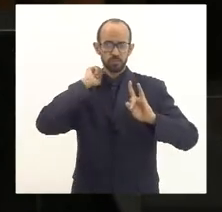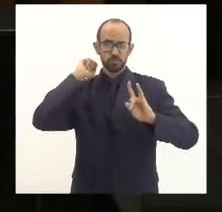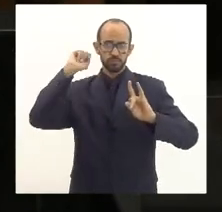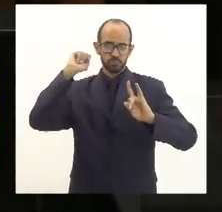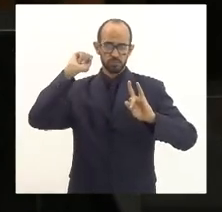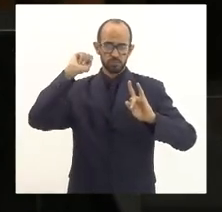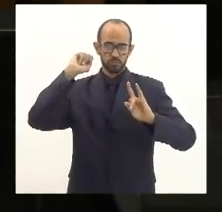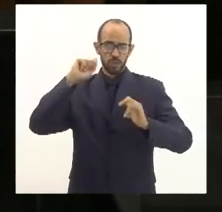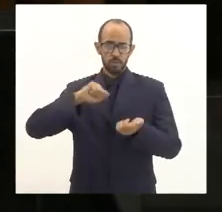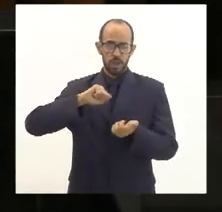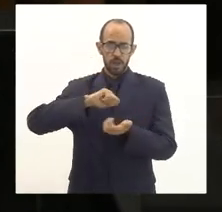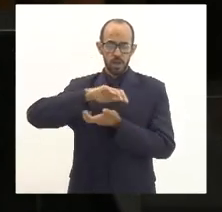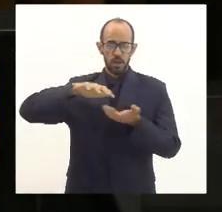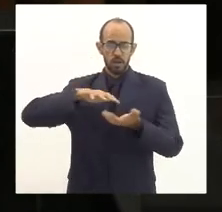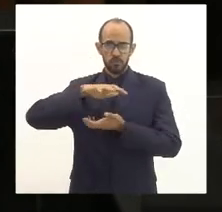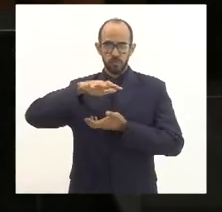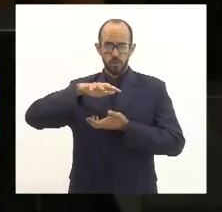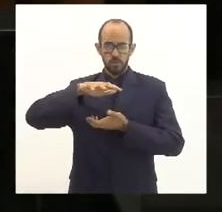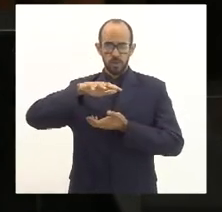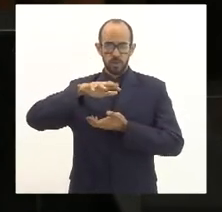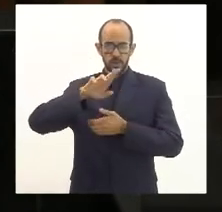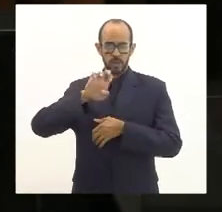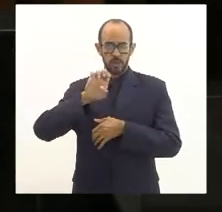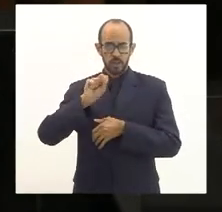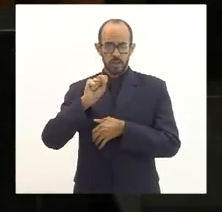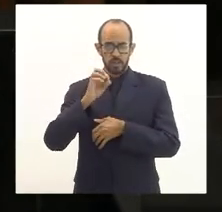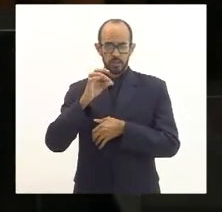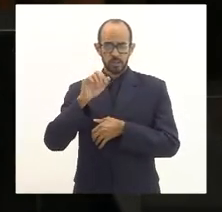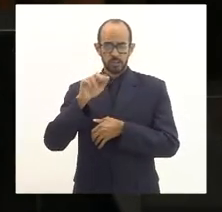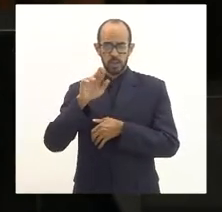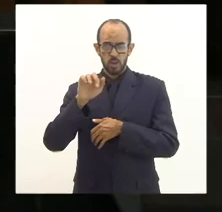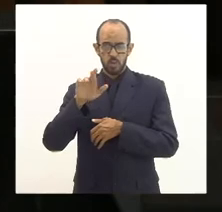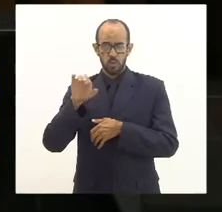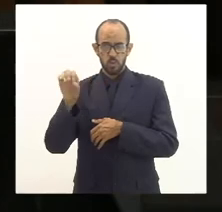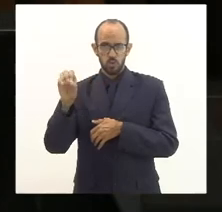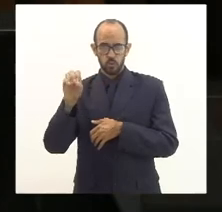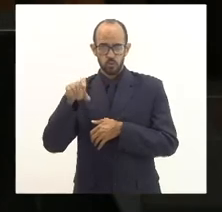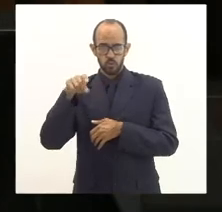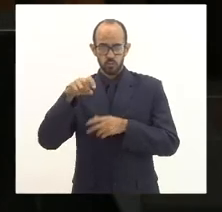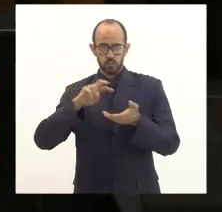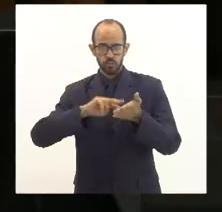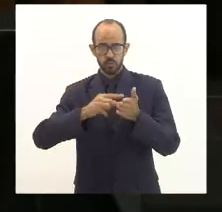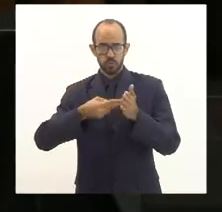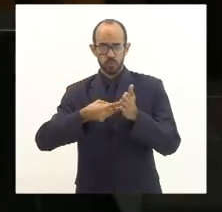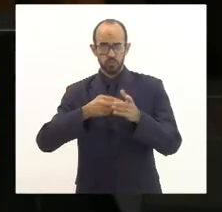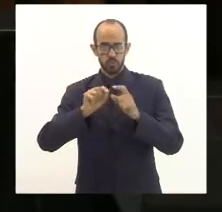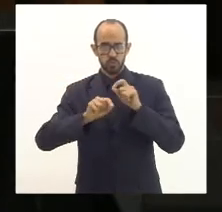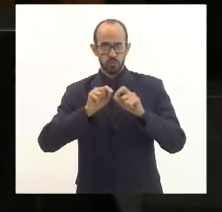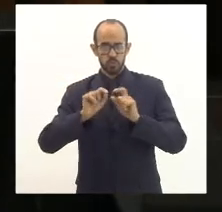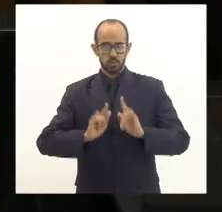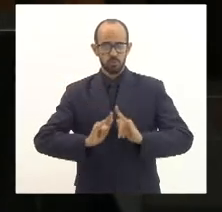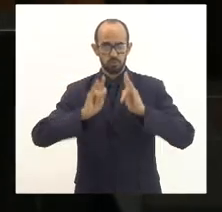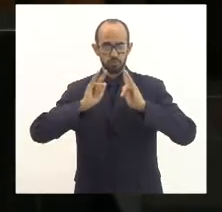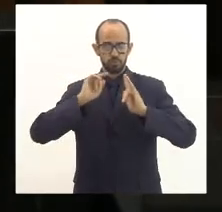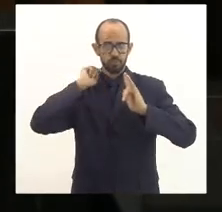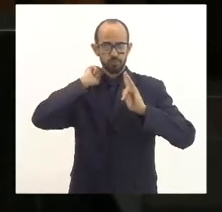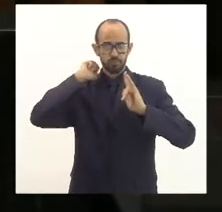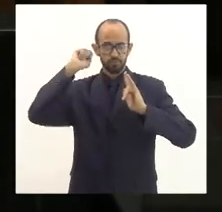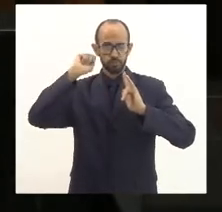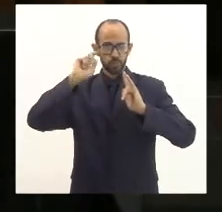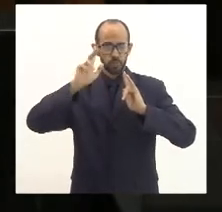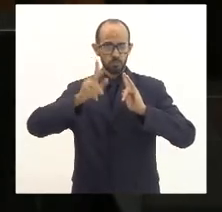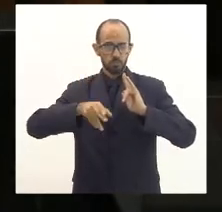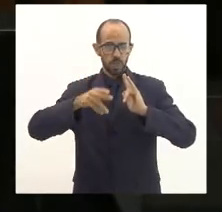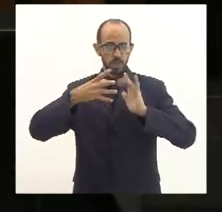o restauro implica dizer colocar o palácio Tiradentes com a mesma